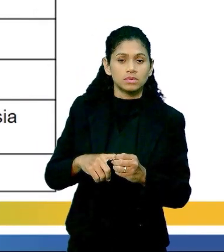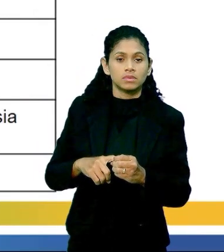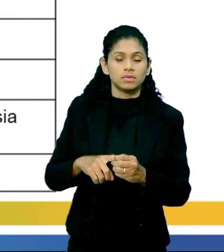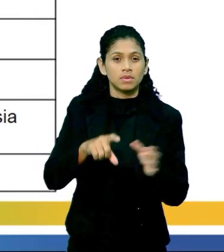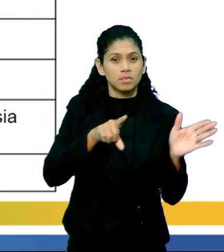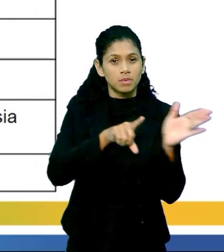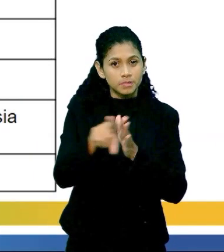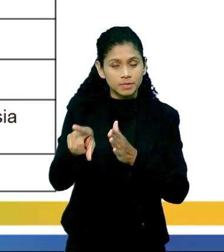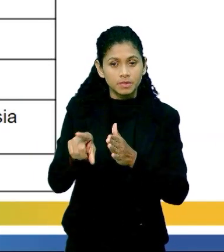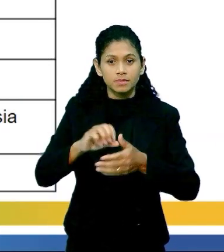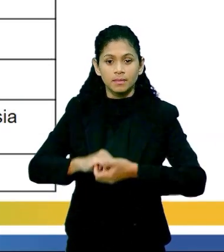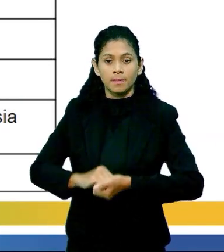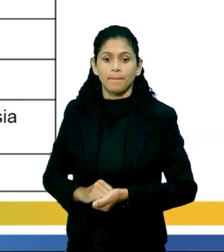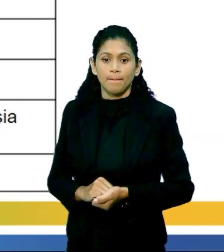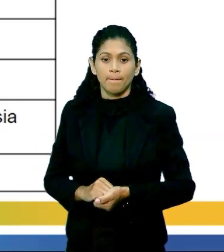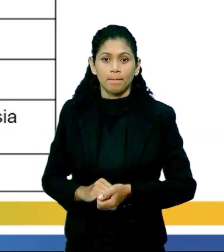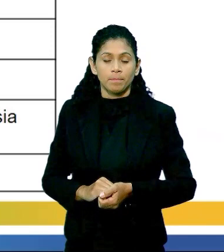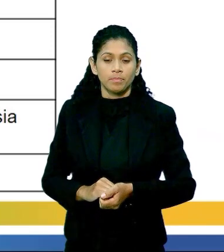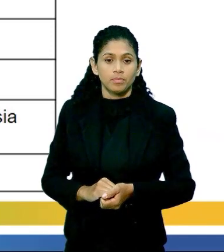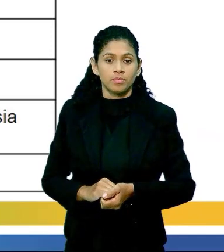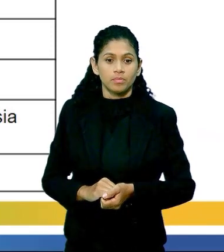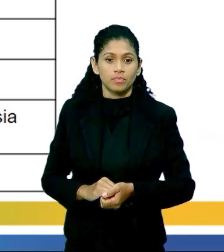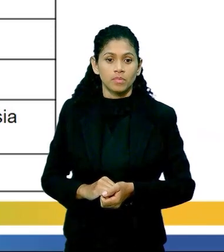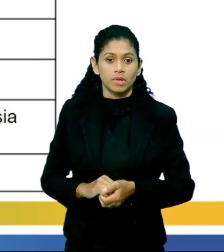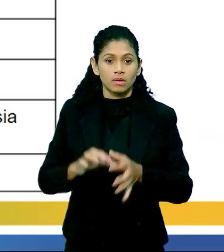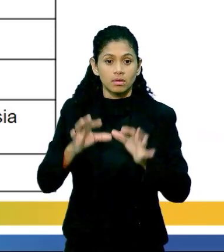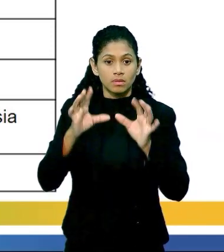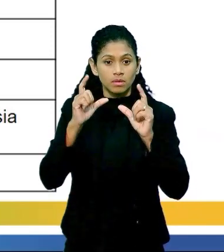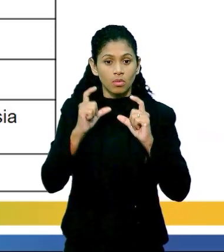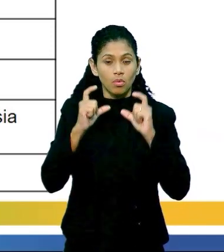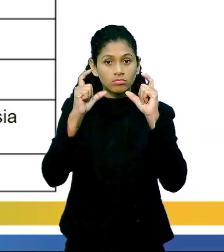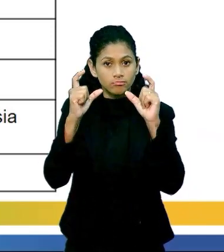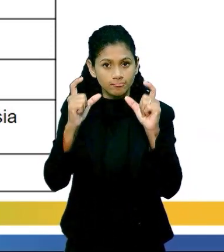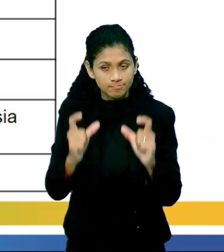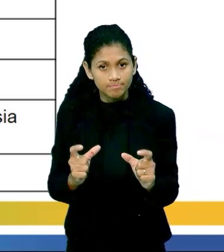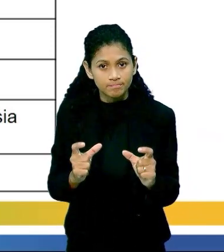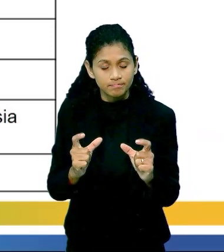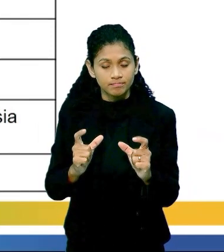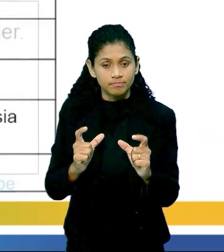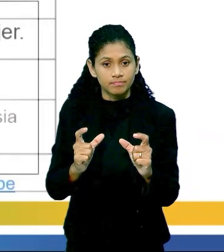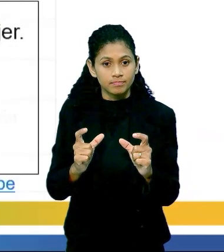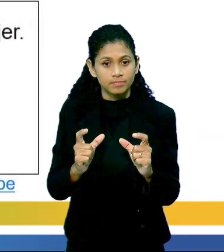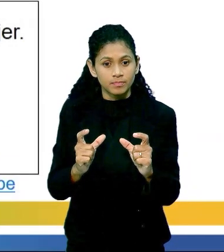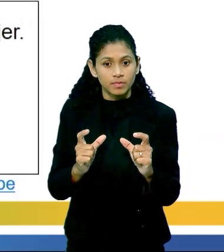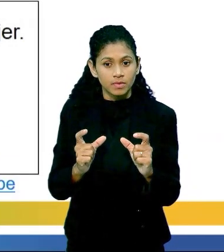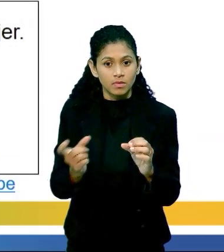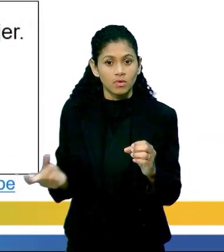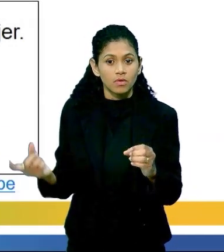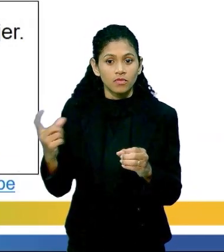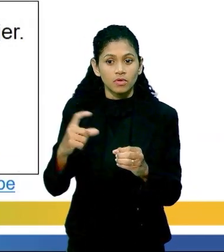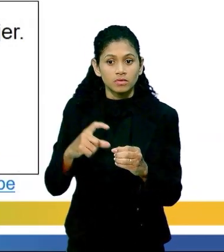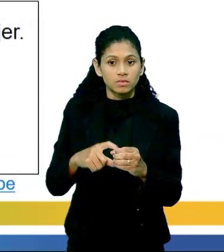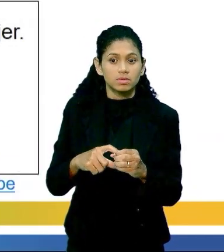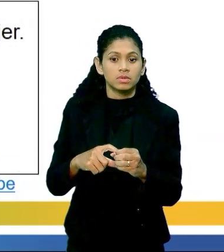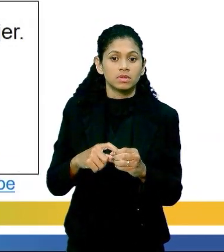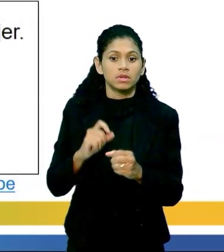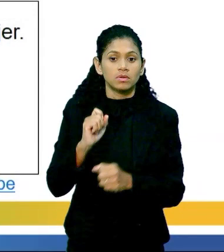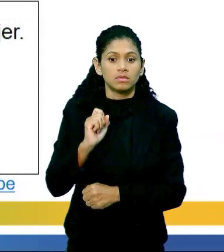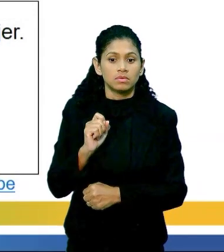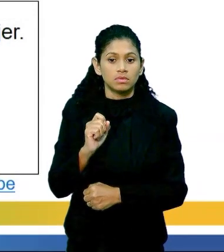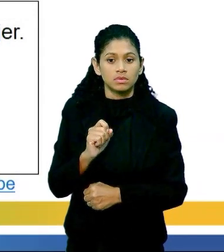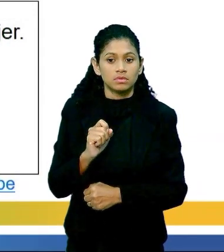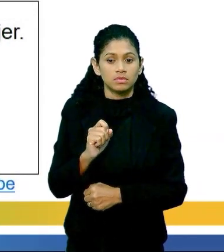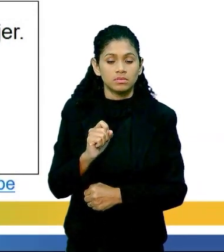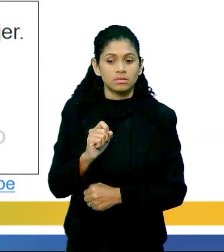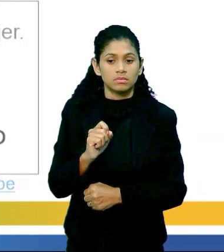Então, observe, galera, que nós temos ali, né? Só voltar aqui nesse primeiro enunciado, tá? A gente vai e volta,